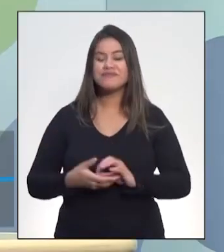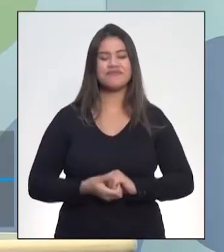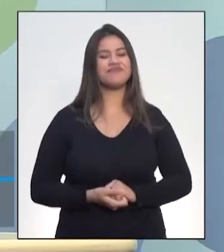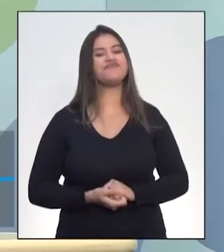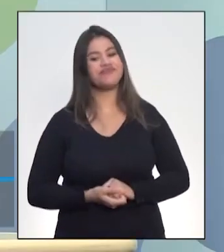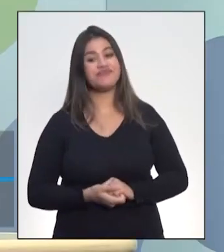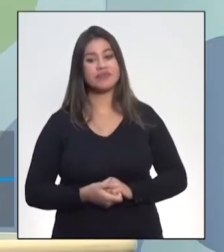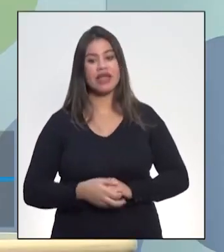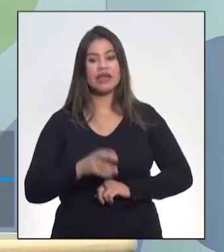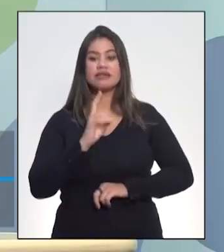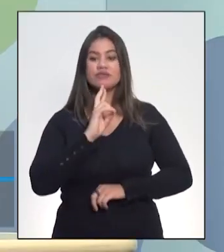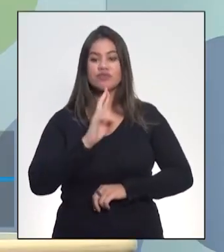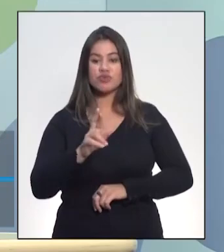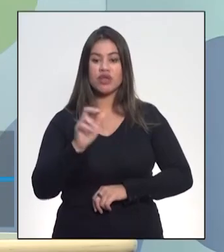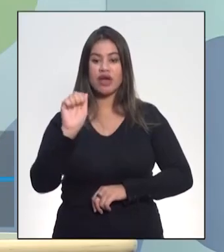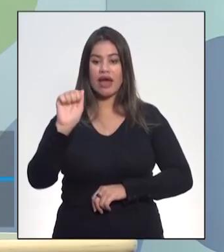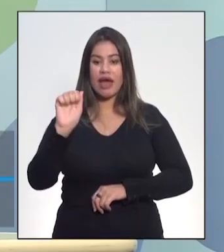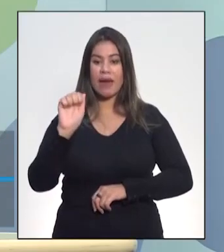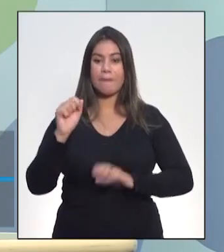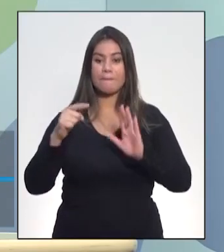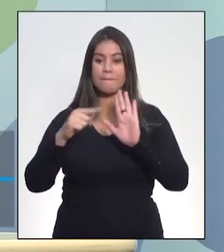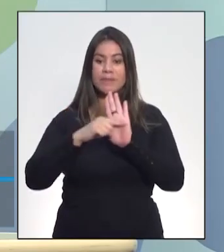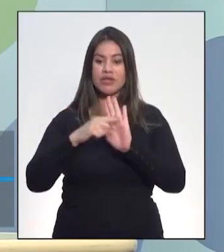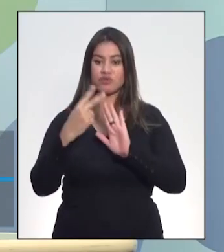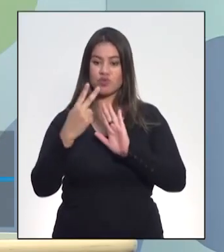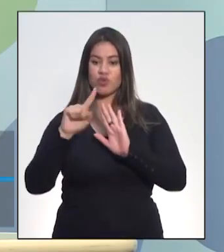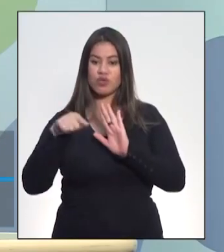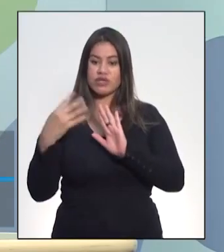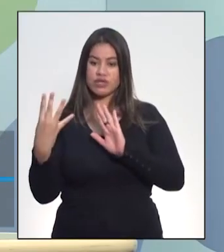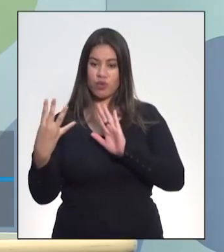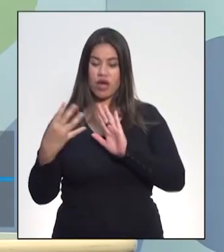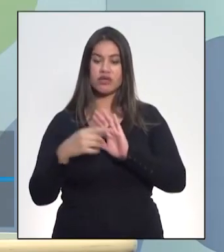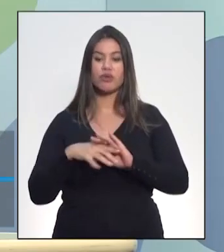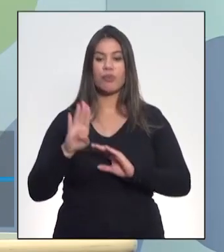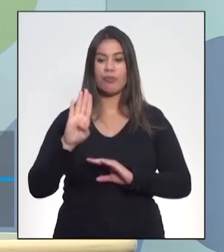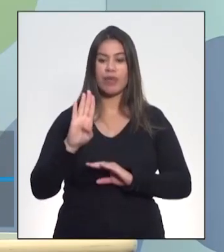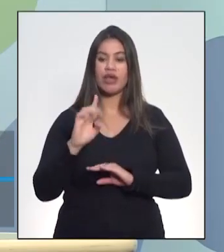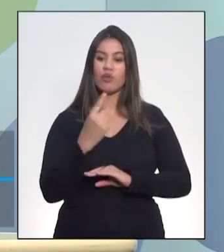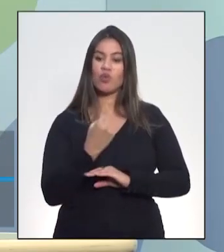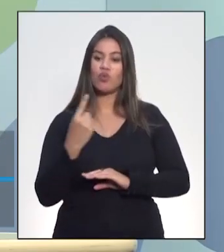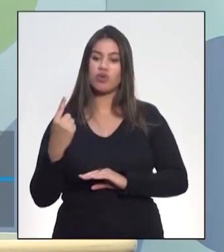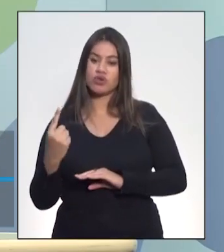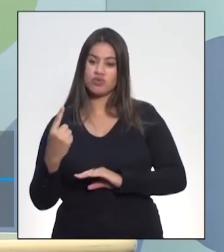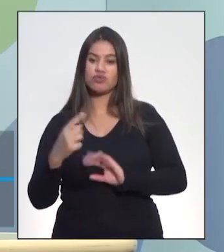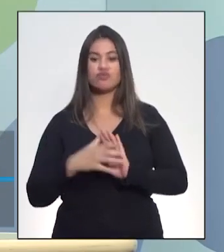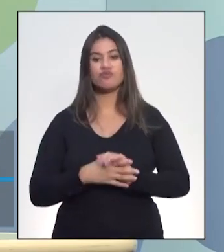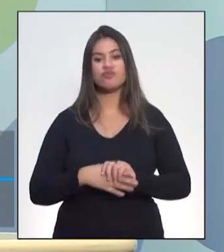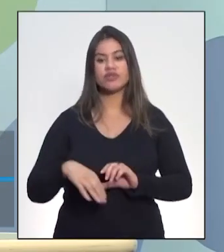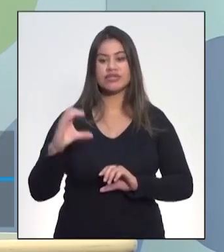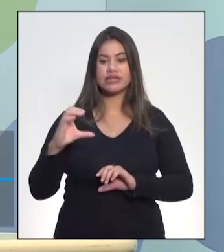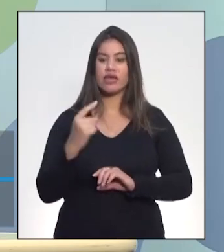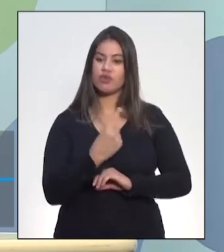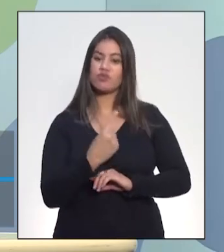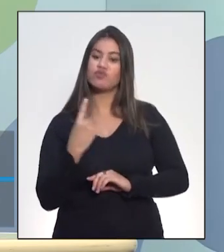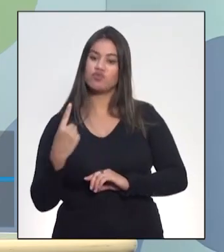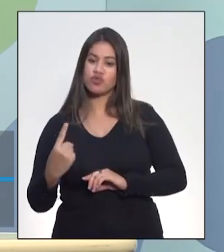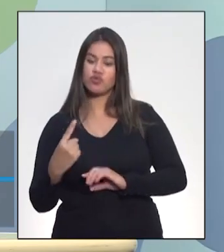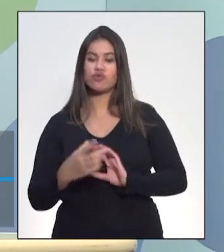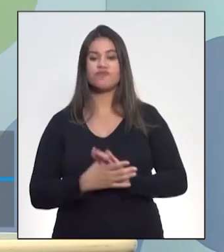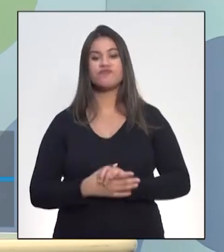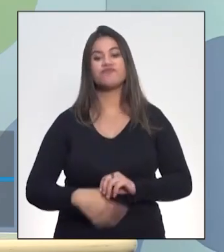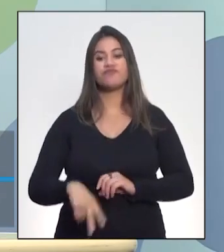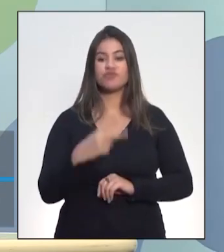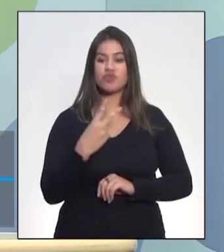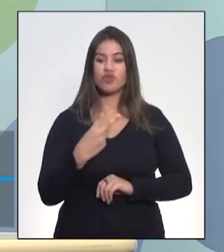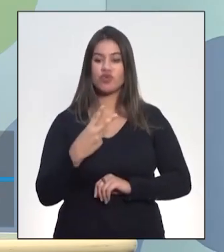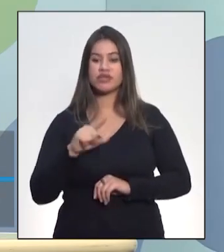na letra A é -2 e 4, na letra B é -1 e 1, na letra C é 1 e 1 e na letra D é 2 e